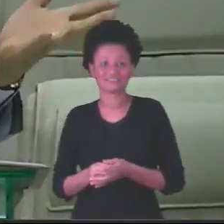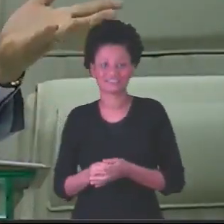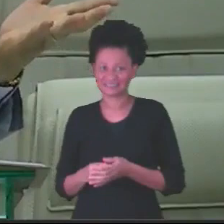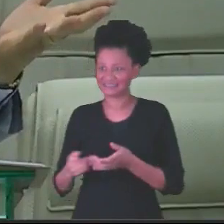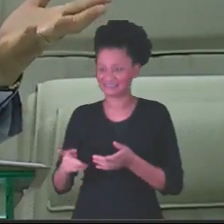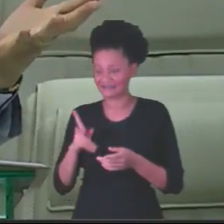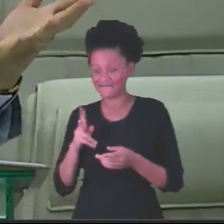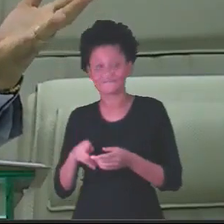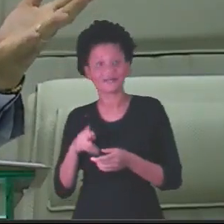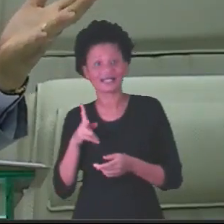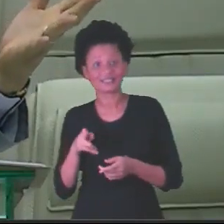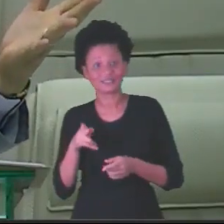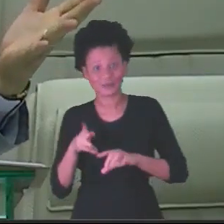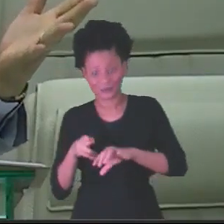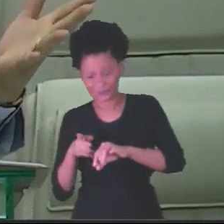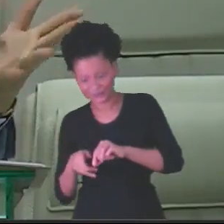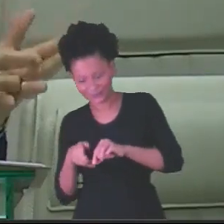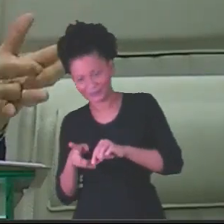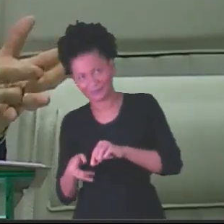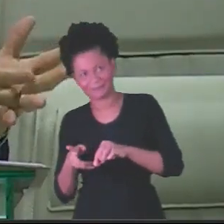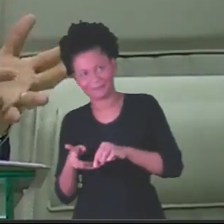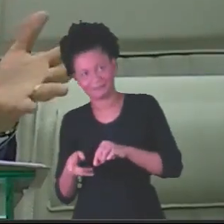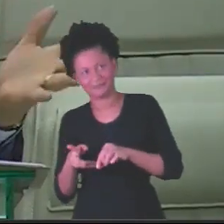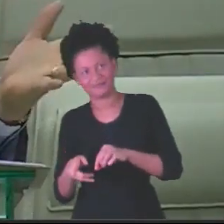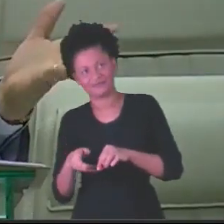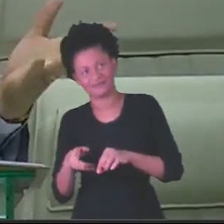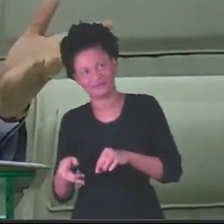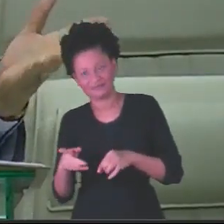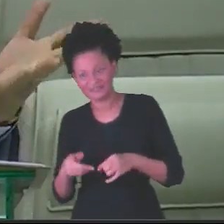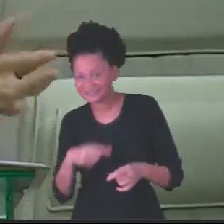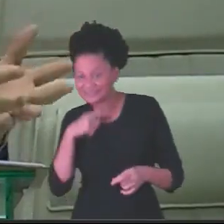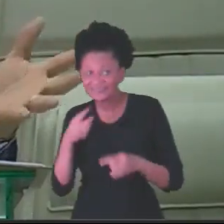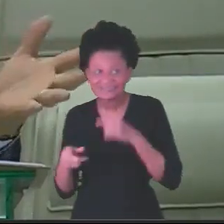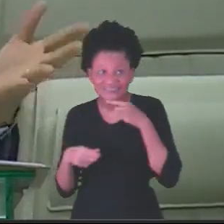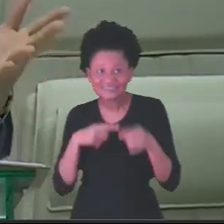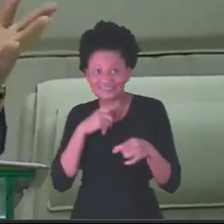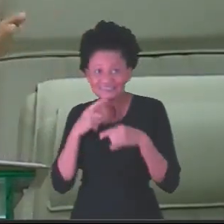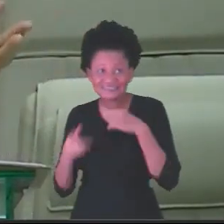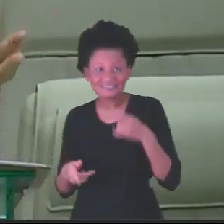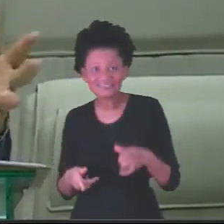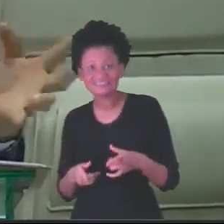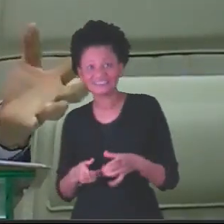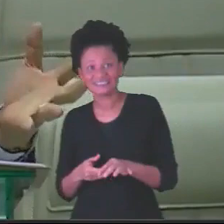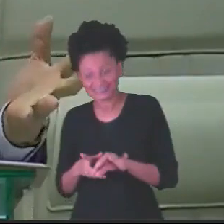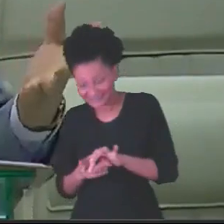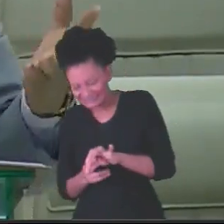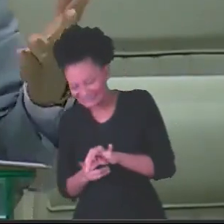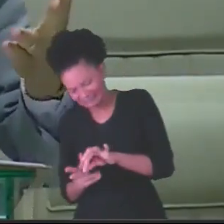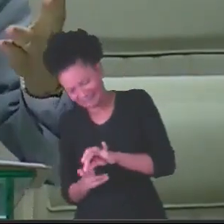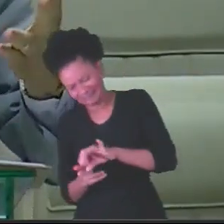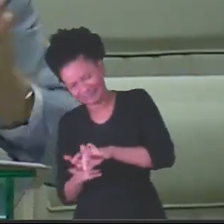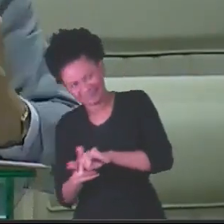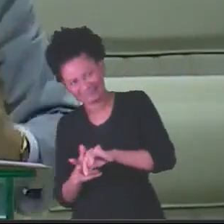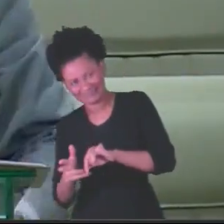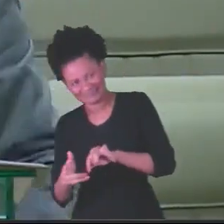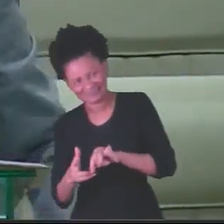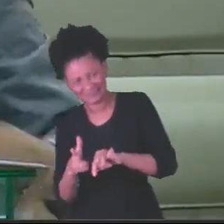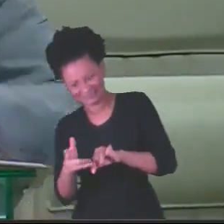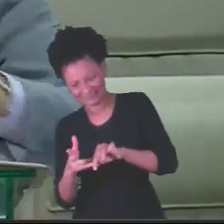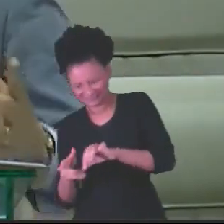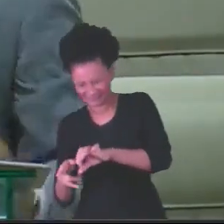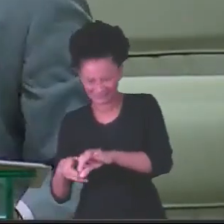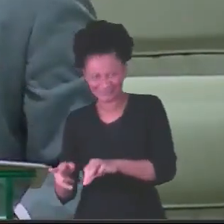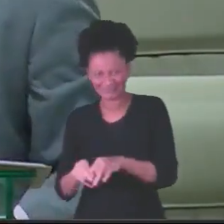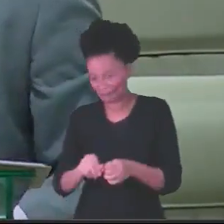pegava a tesoura muitas vezes e abrir o pacote e não dava para tirar porque tô apertado terminava dos cortando o